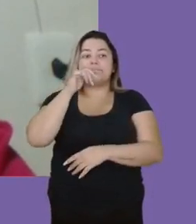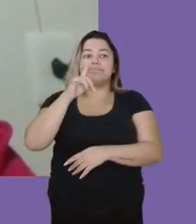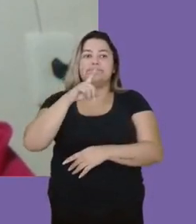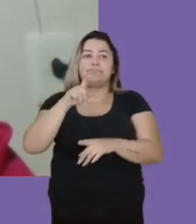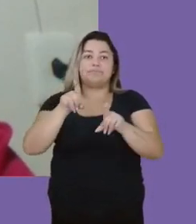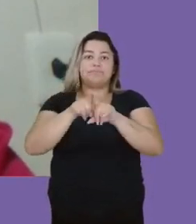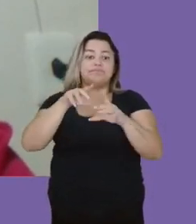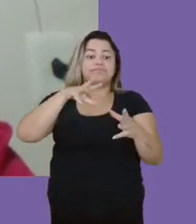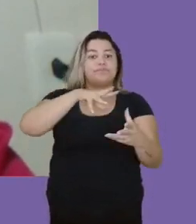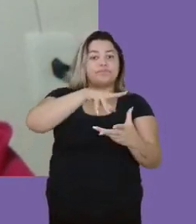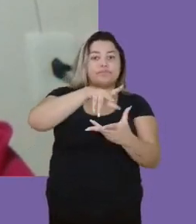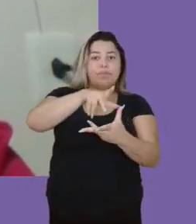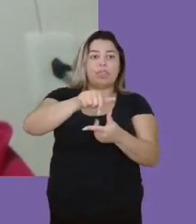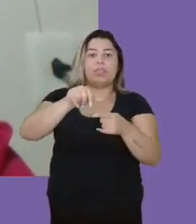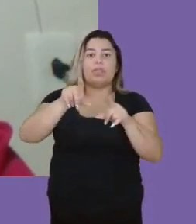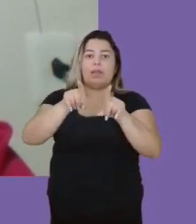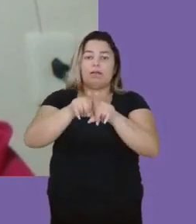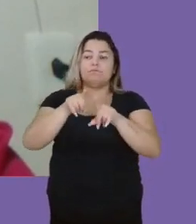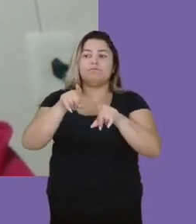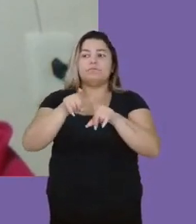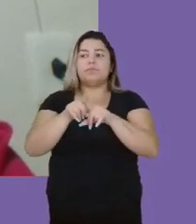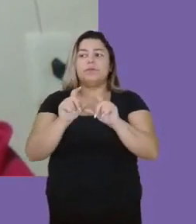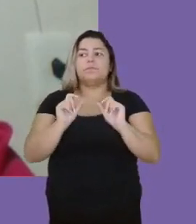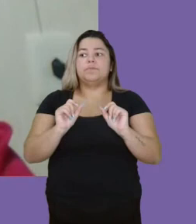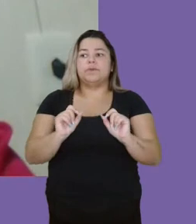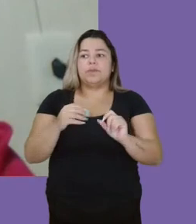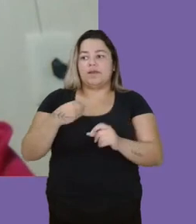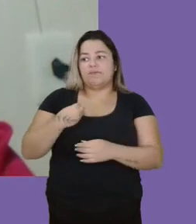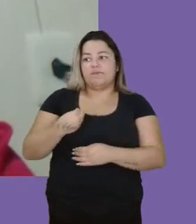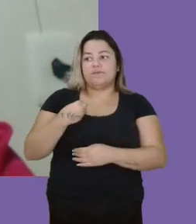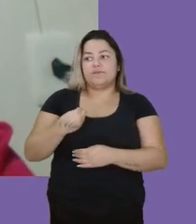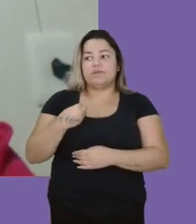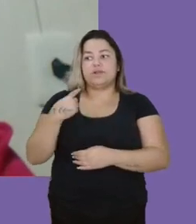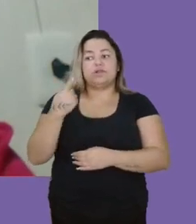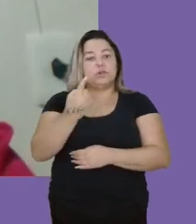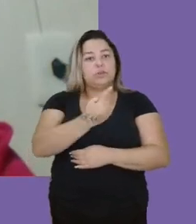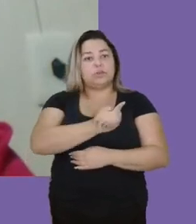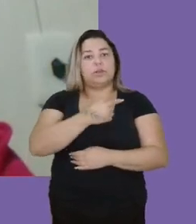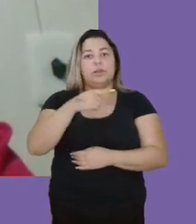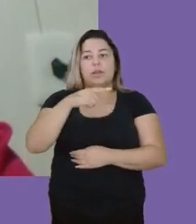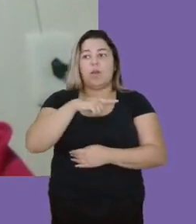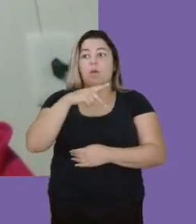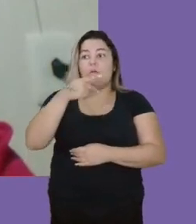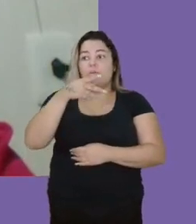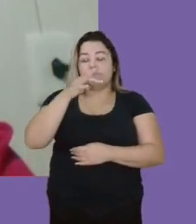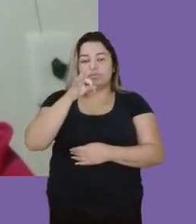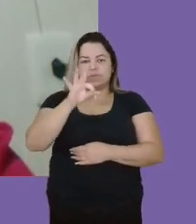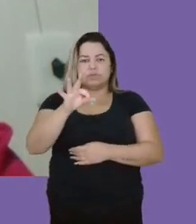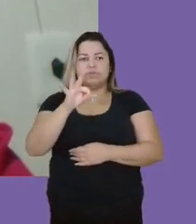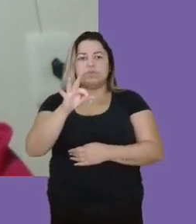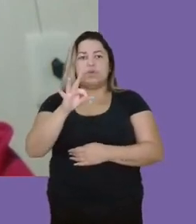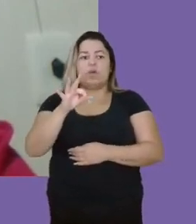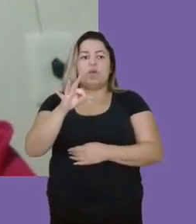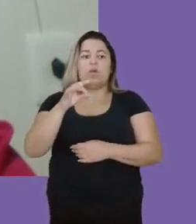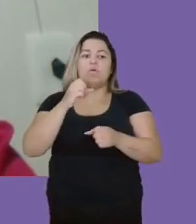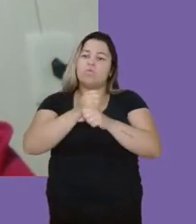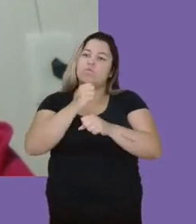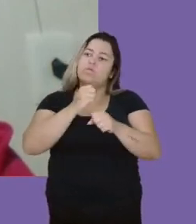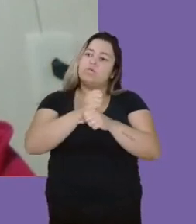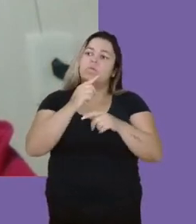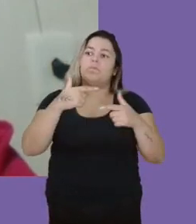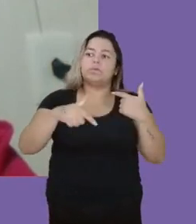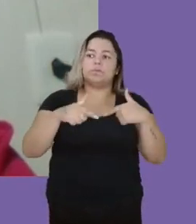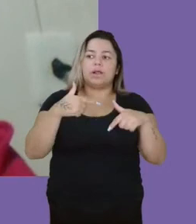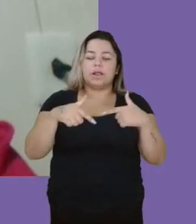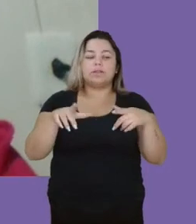no mundo, é a partir da vivência que a gente tem. O Partido dos Trabalhadores é construído, né, por trabalhadoras